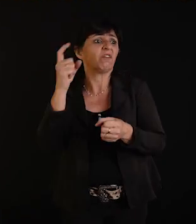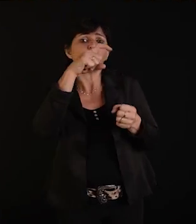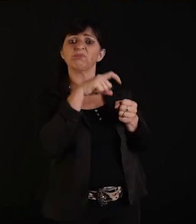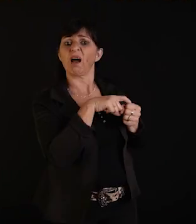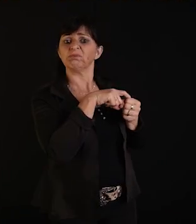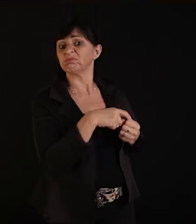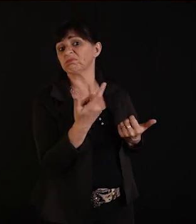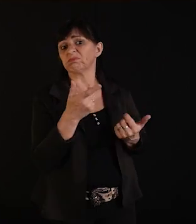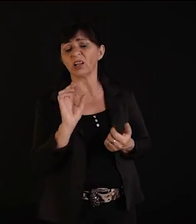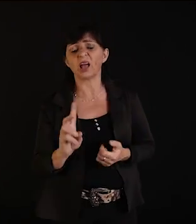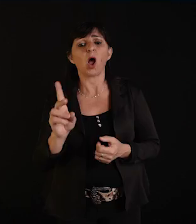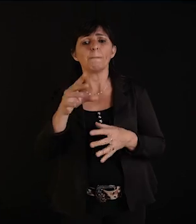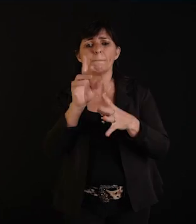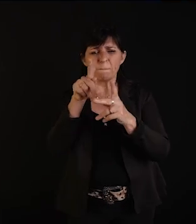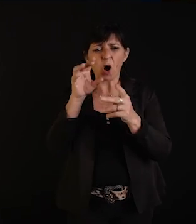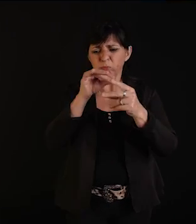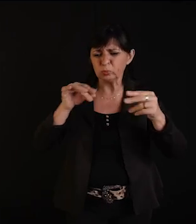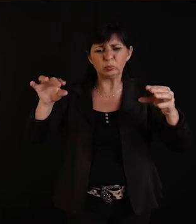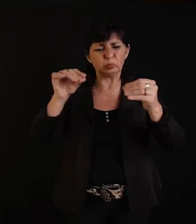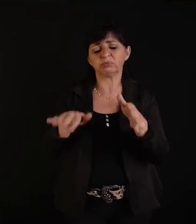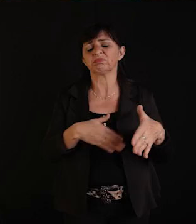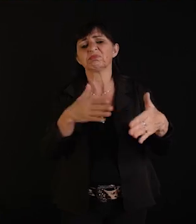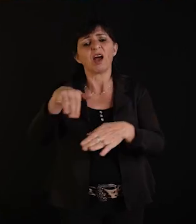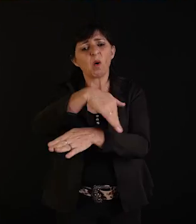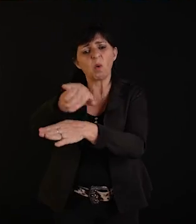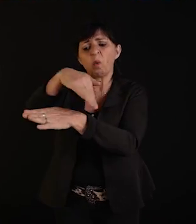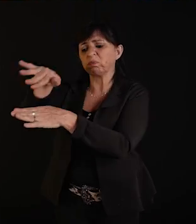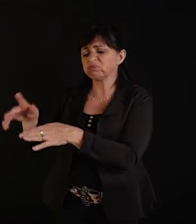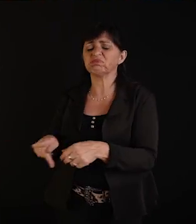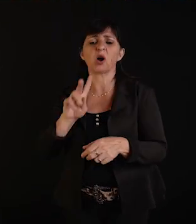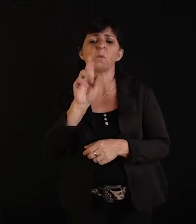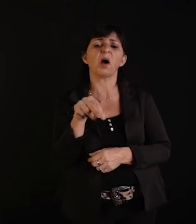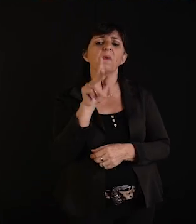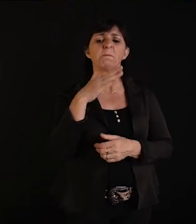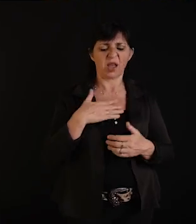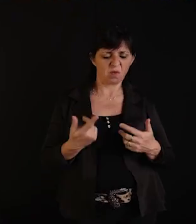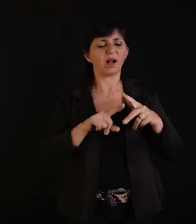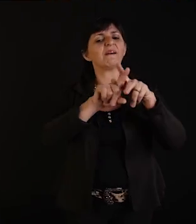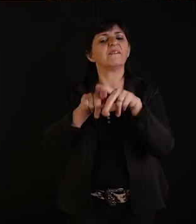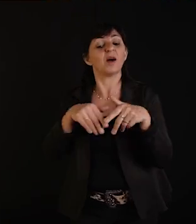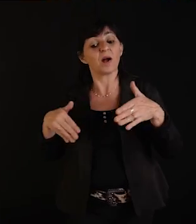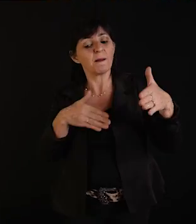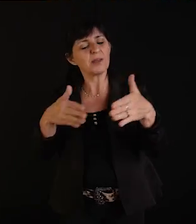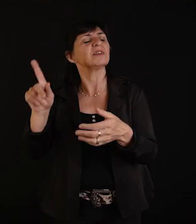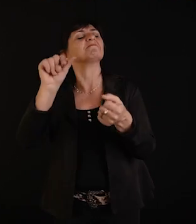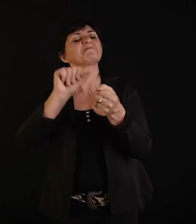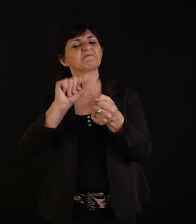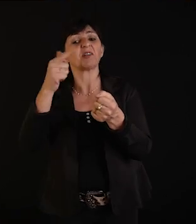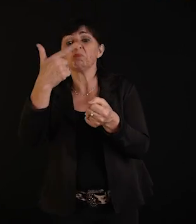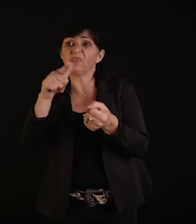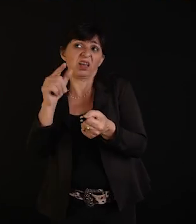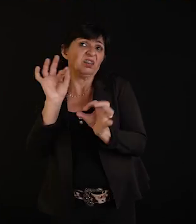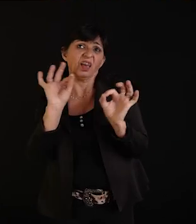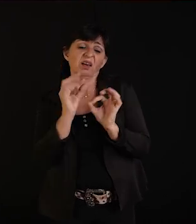só deixa a poeira pra trás. Upa, upa, meu cavalo, o caminho a gente faz. Quem não